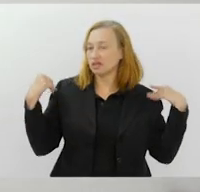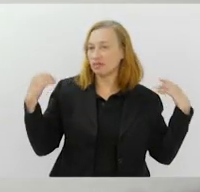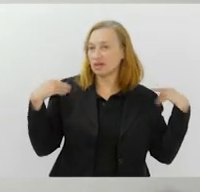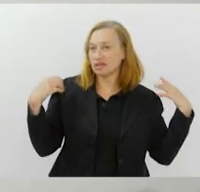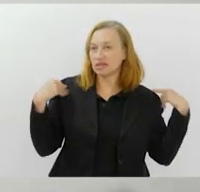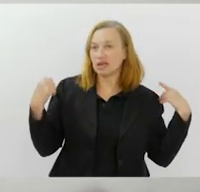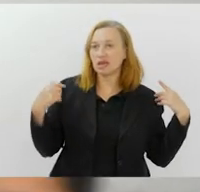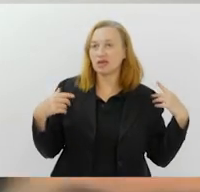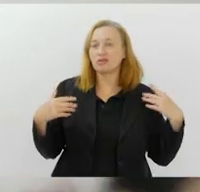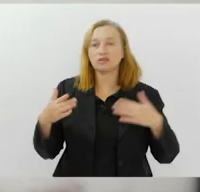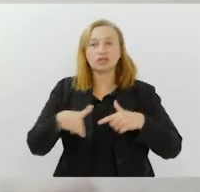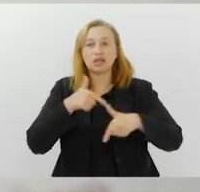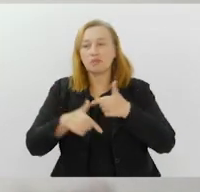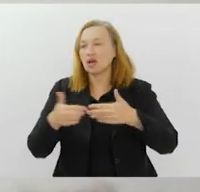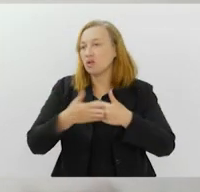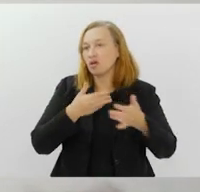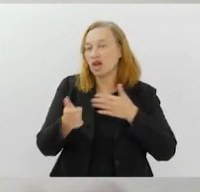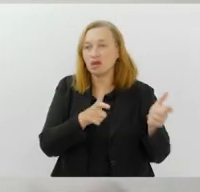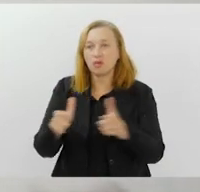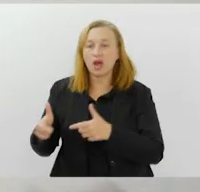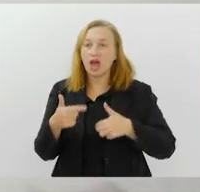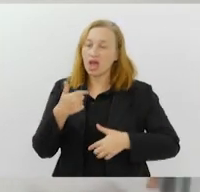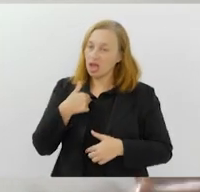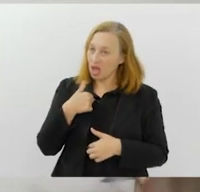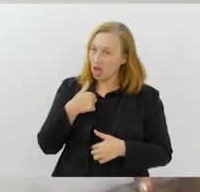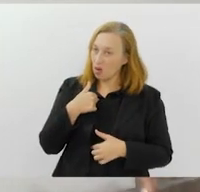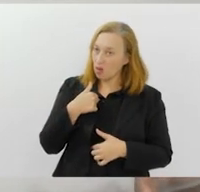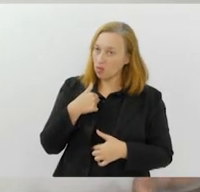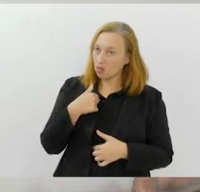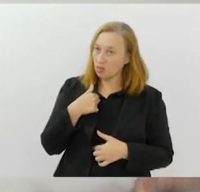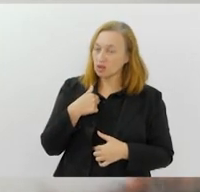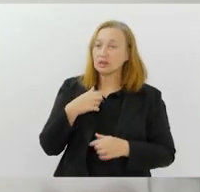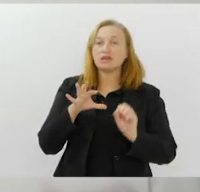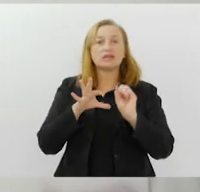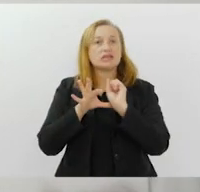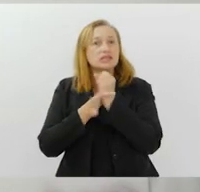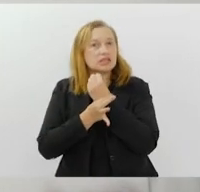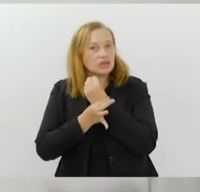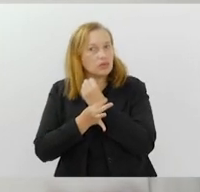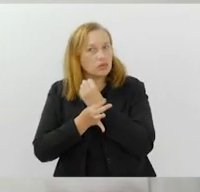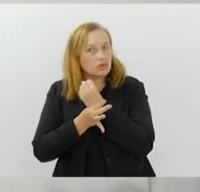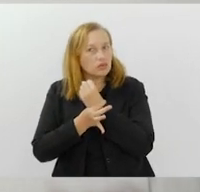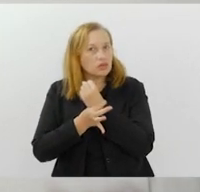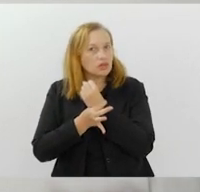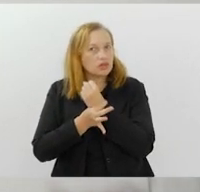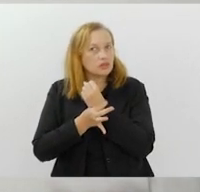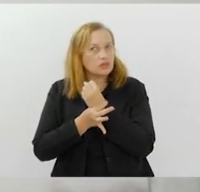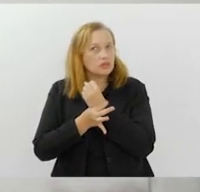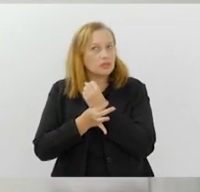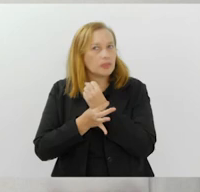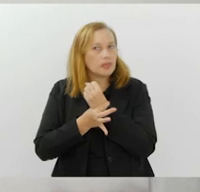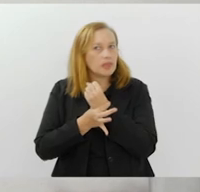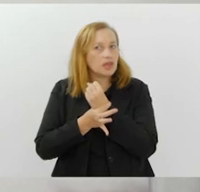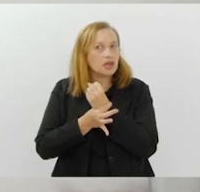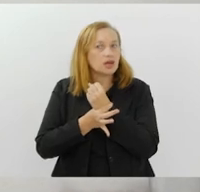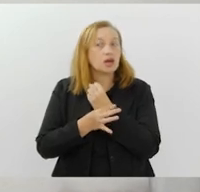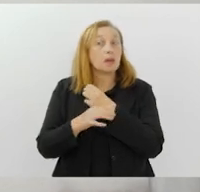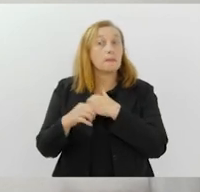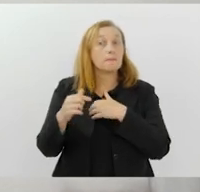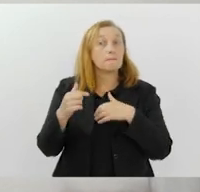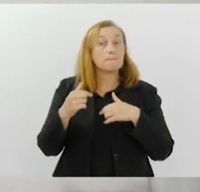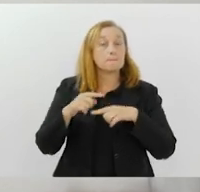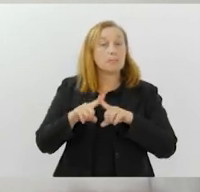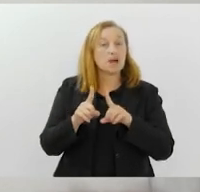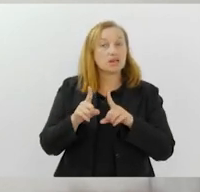lugar e nessa situação eu estava relativamente segura embora isso me trouxe muitos